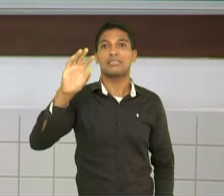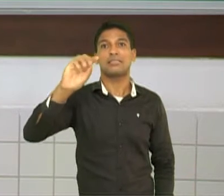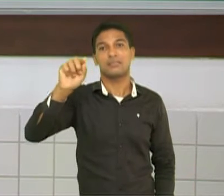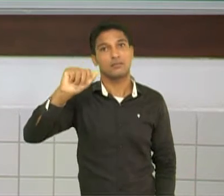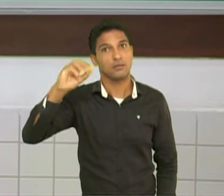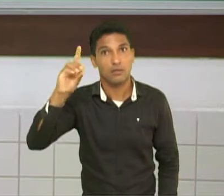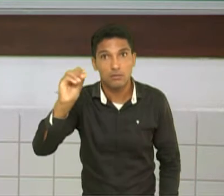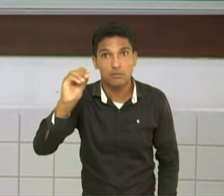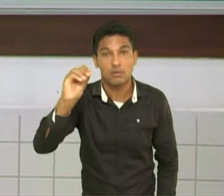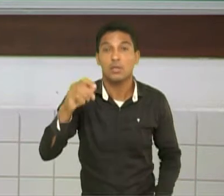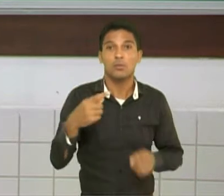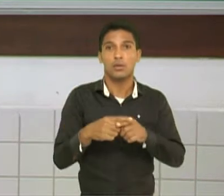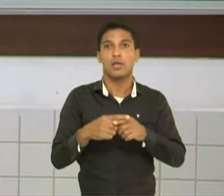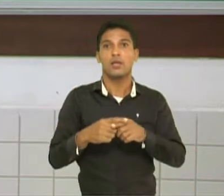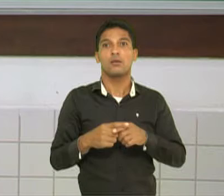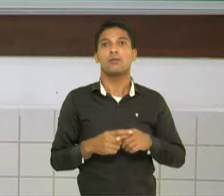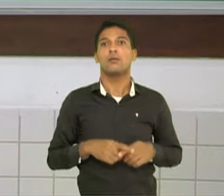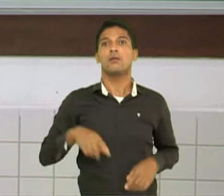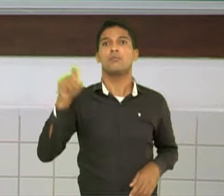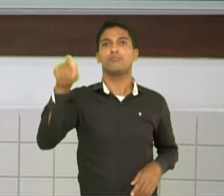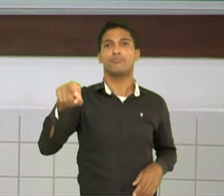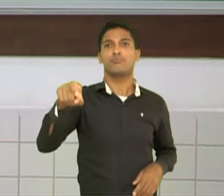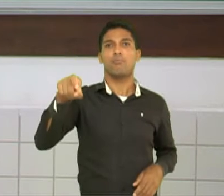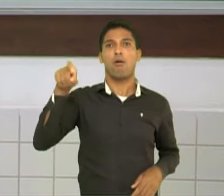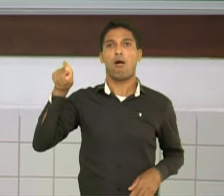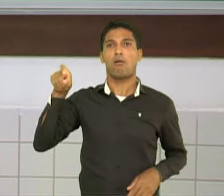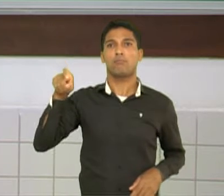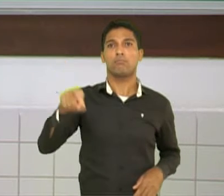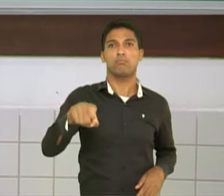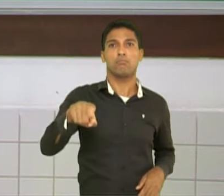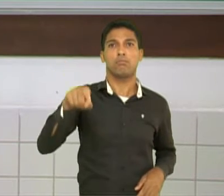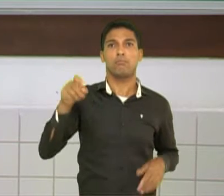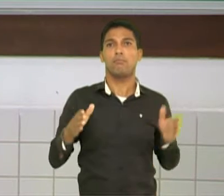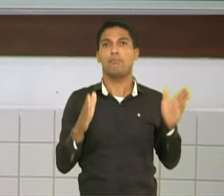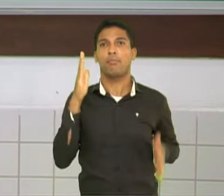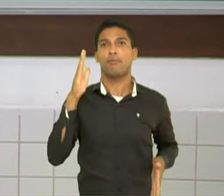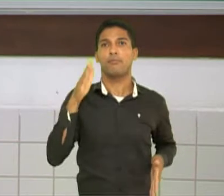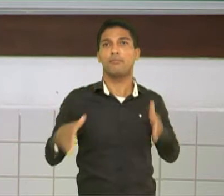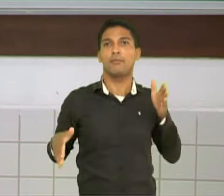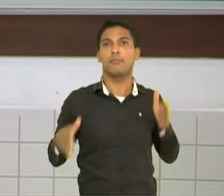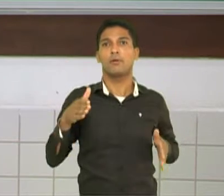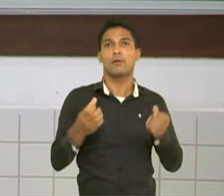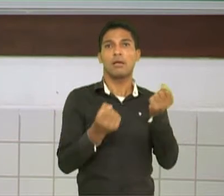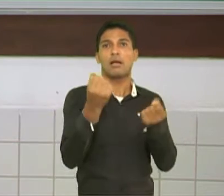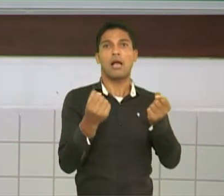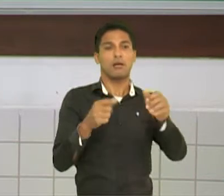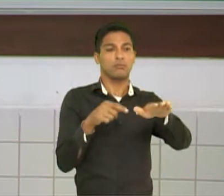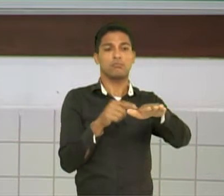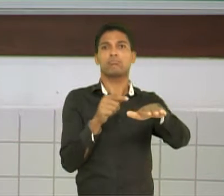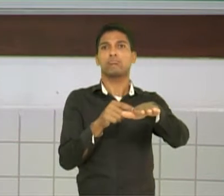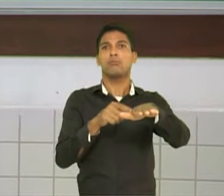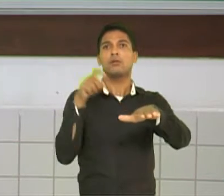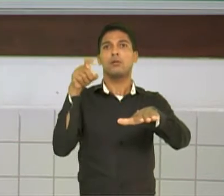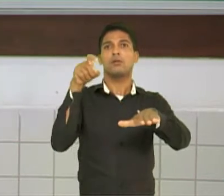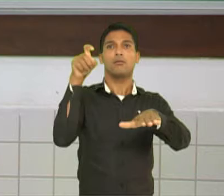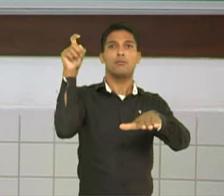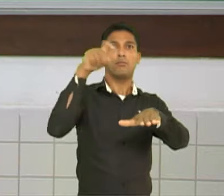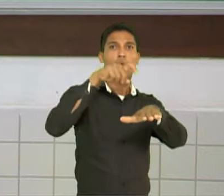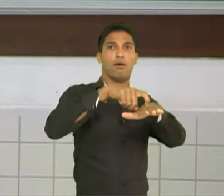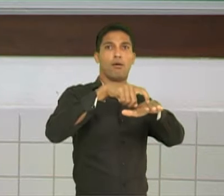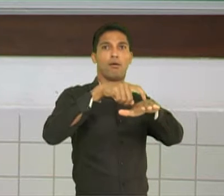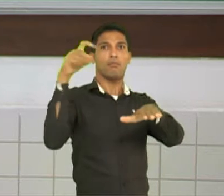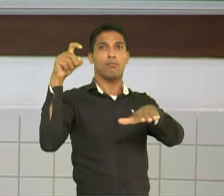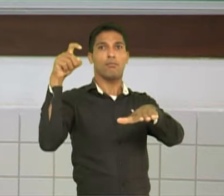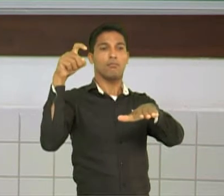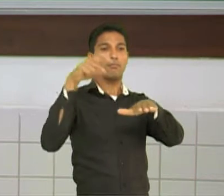automação da produção. Você vai lembrar que a gente falou disso em fábricas de automóveis, por exemplo, com robôs trabalhando ao invés de mão de